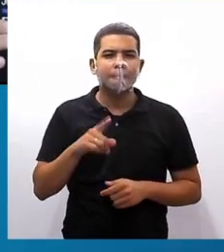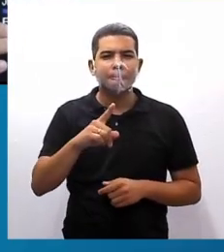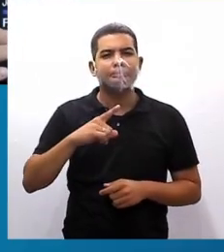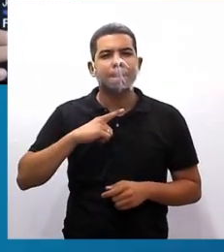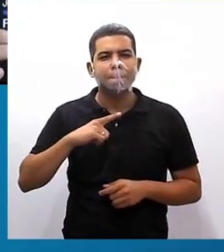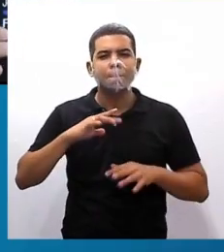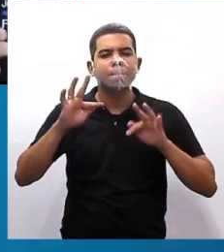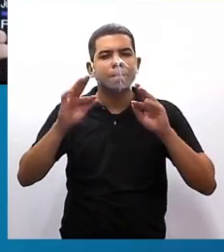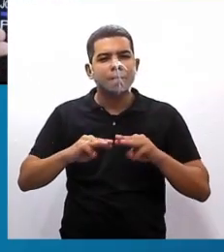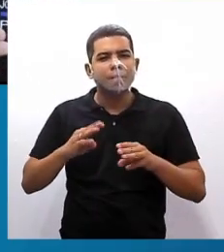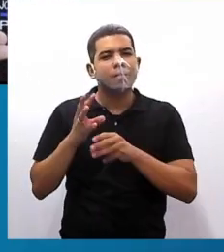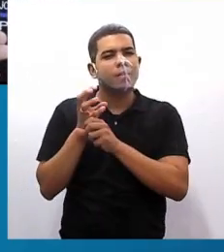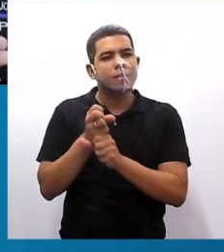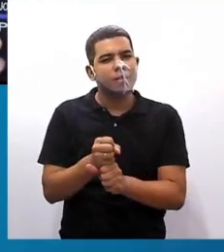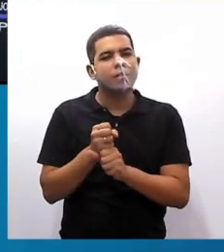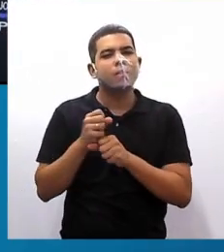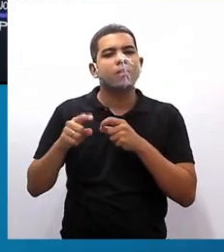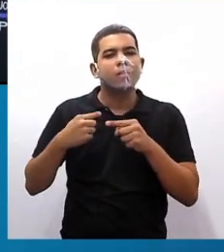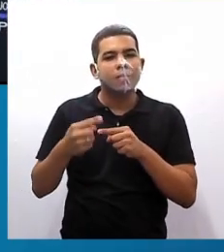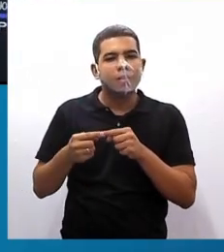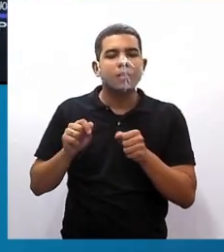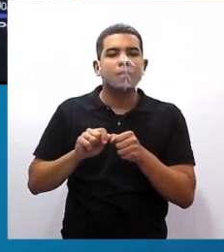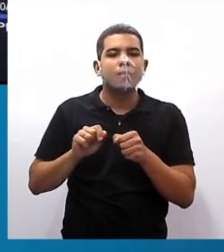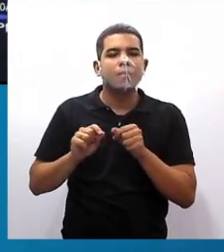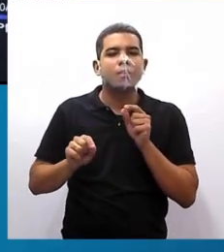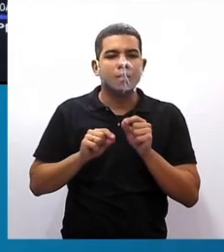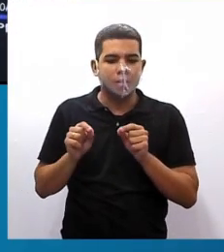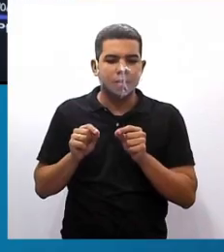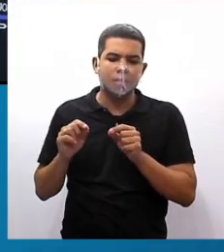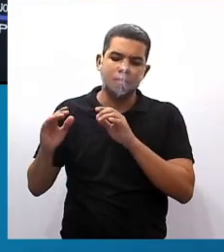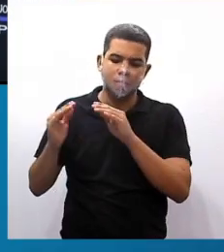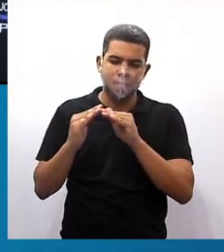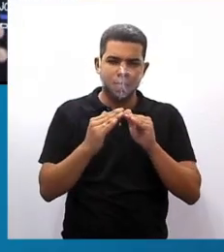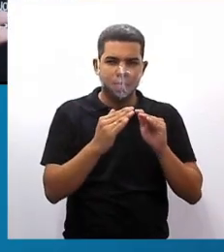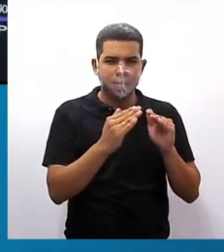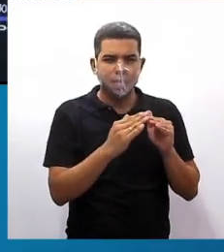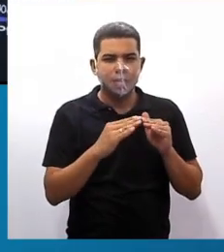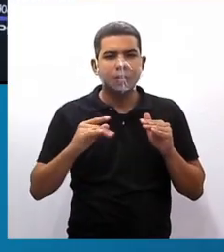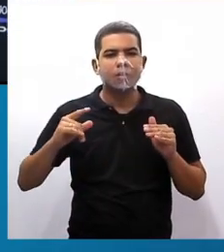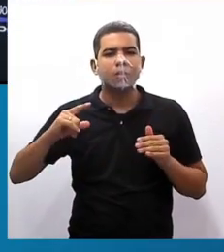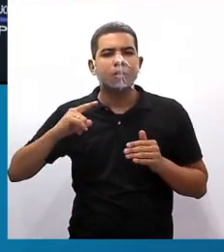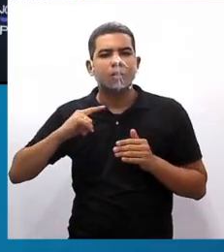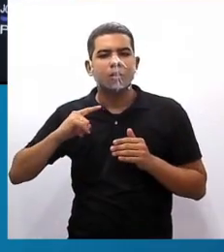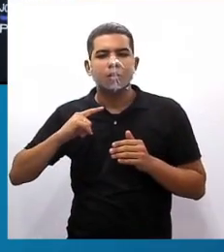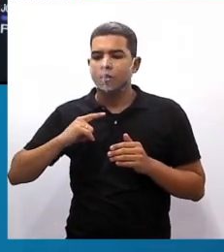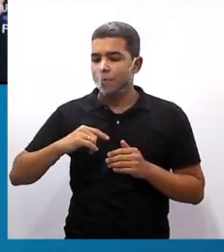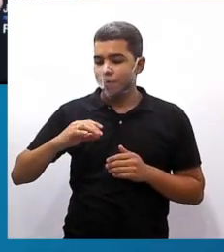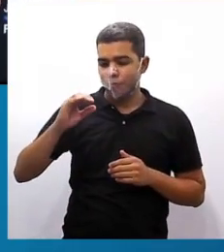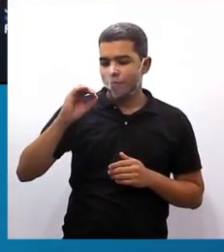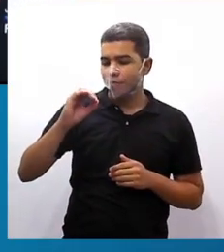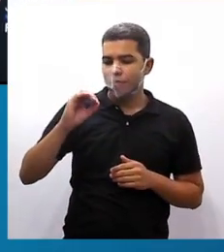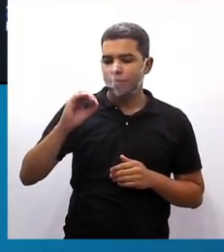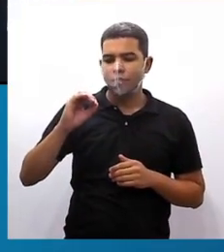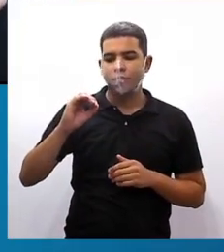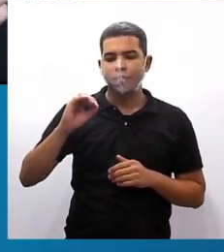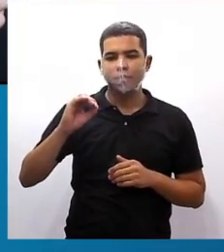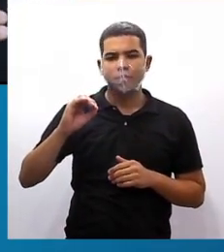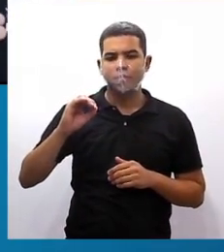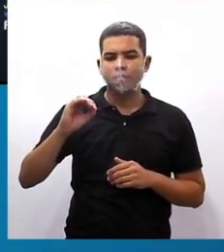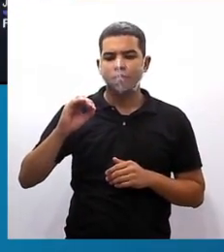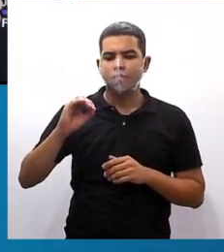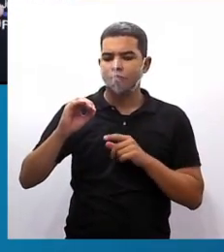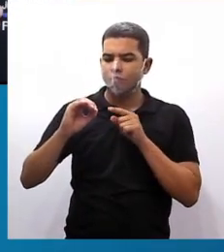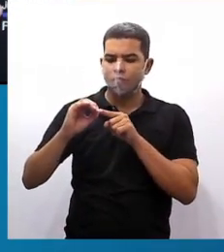fim, soma. Depois vai fazer o quê? Quantidade de casas. Se você levar o zero, você vai considerar 3